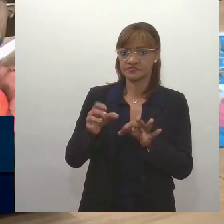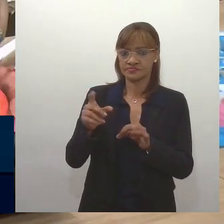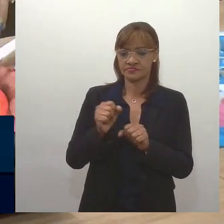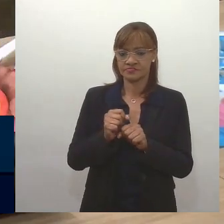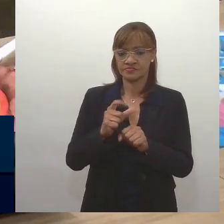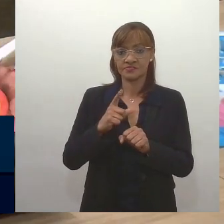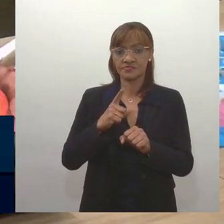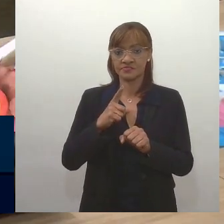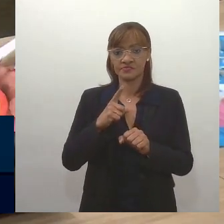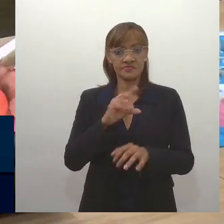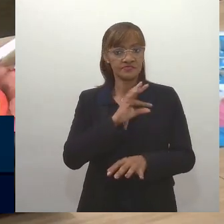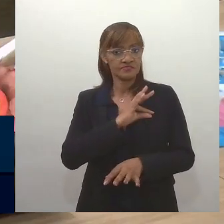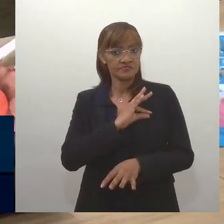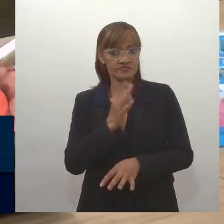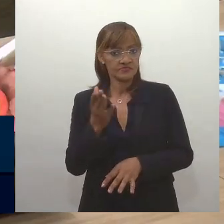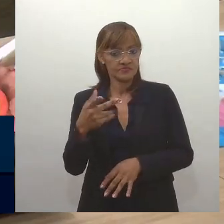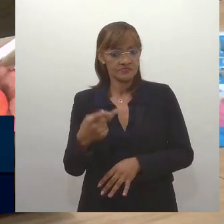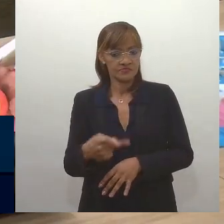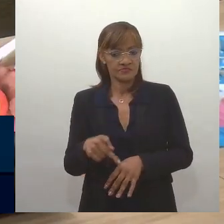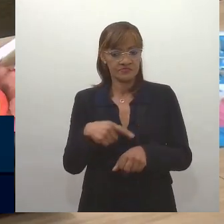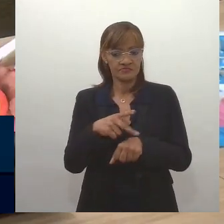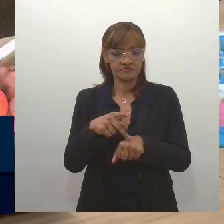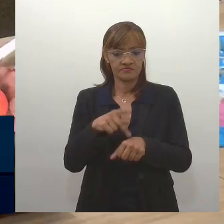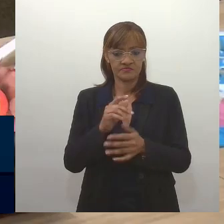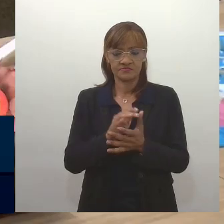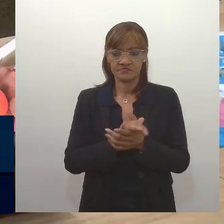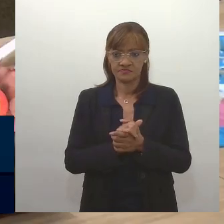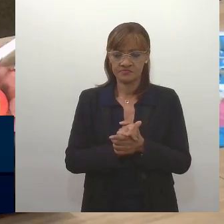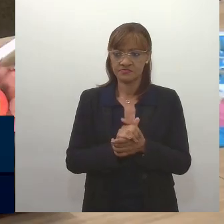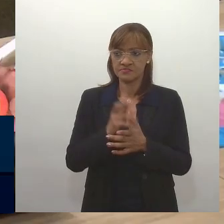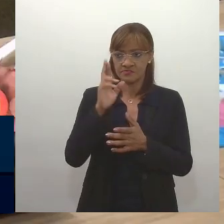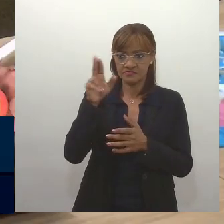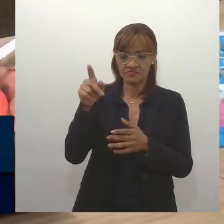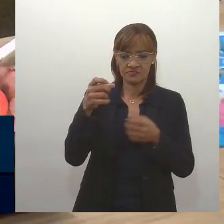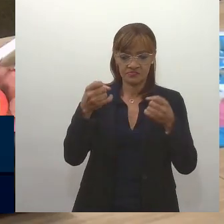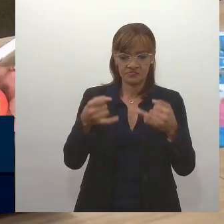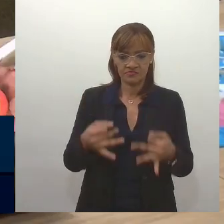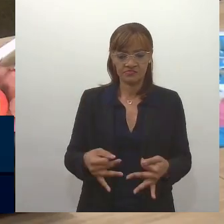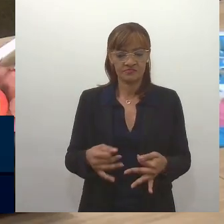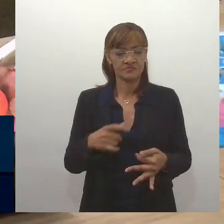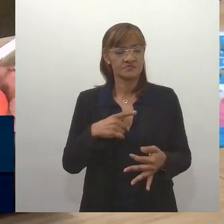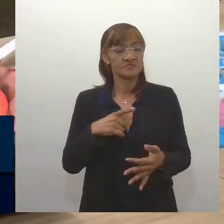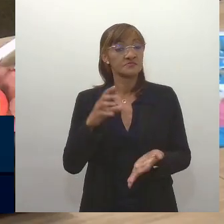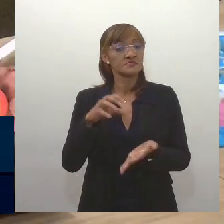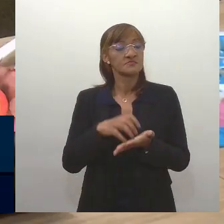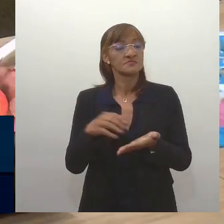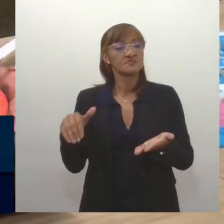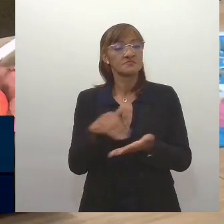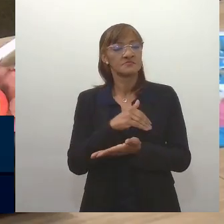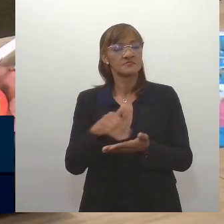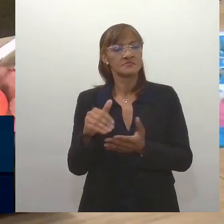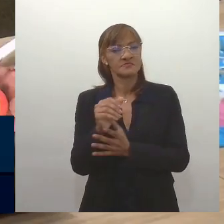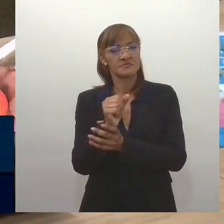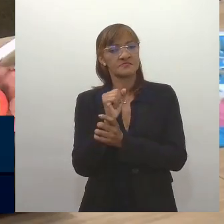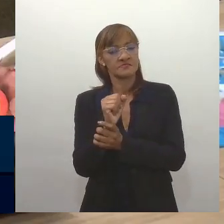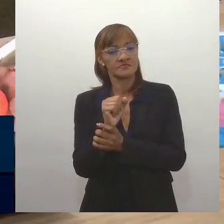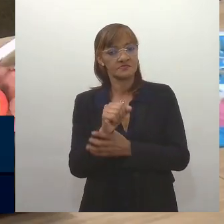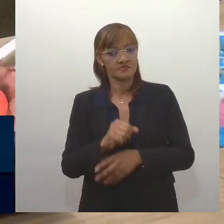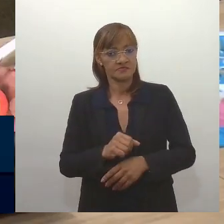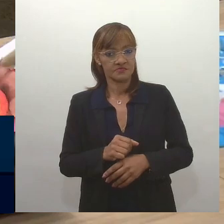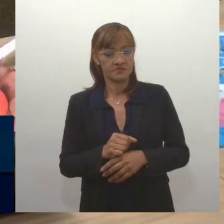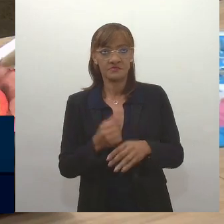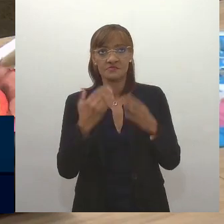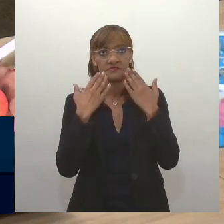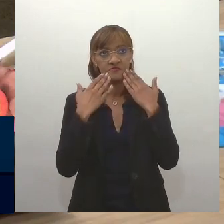nosso país existe como o senhor troue a Secretaria de Segurança Pública a gente não pode achar natural de pessoas